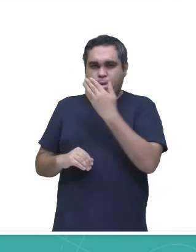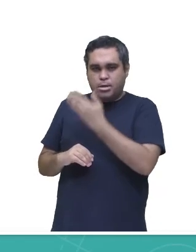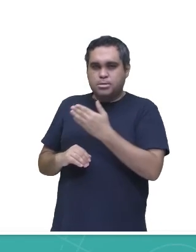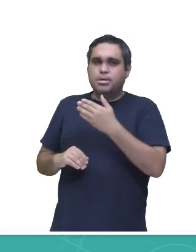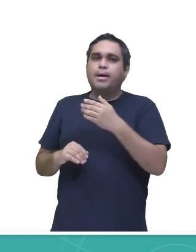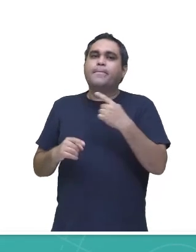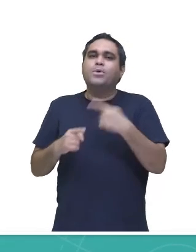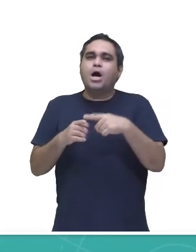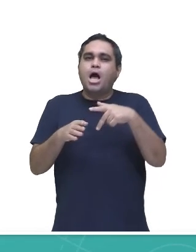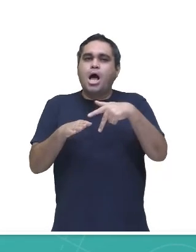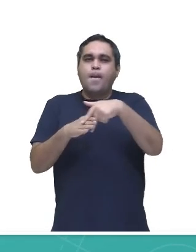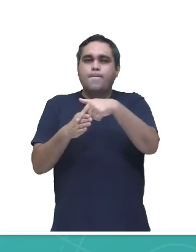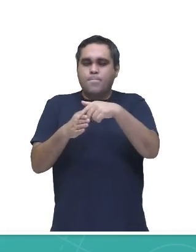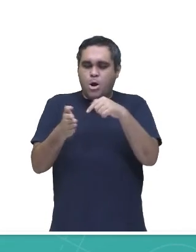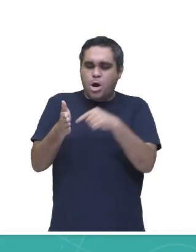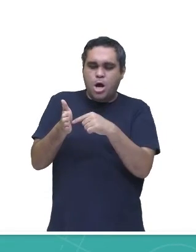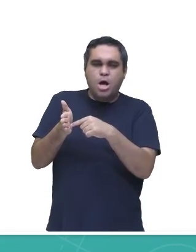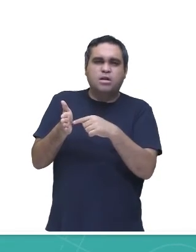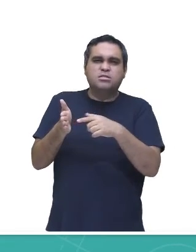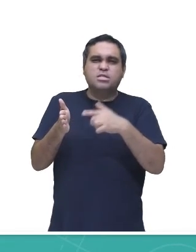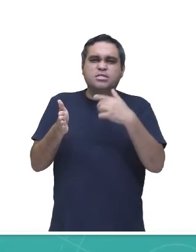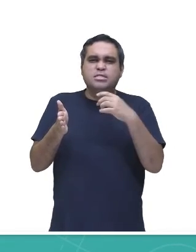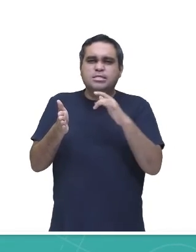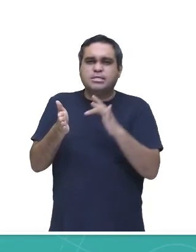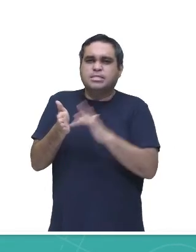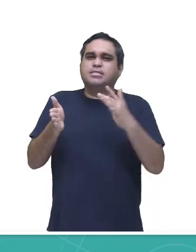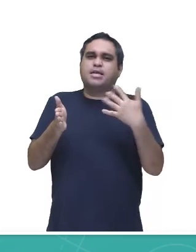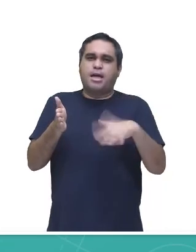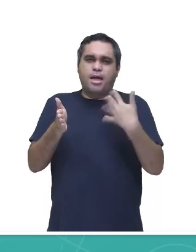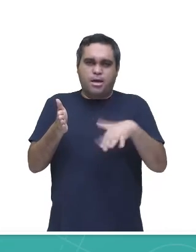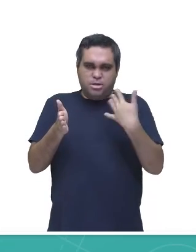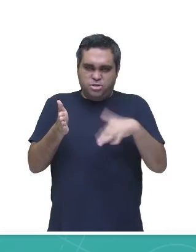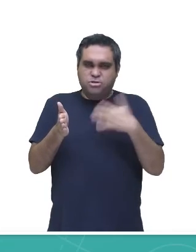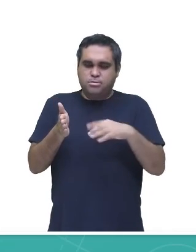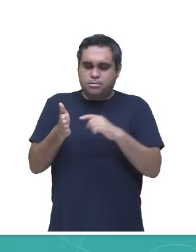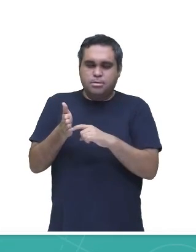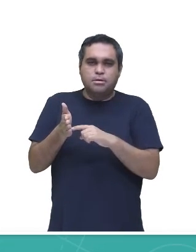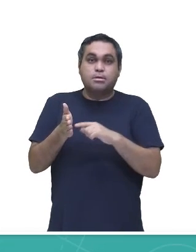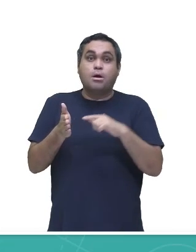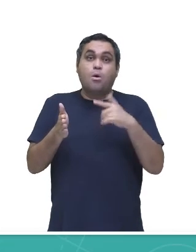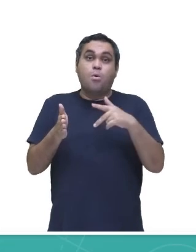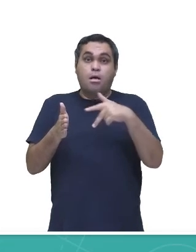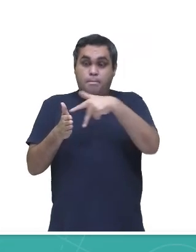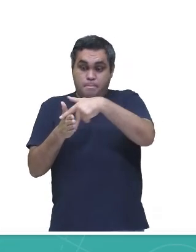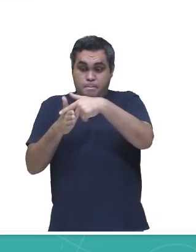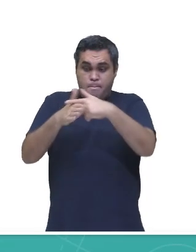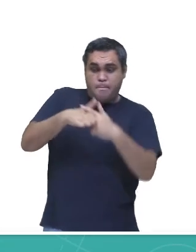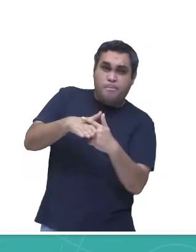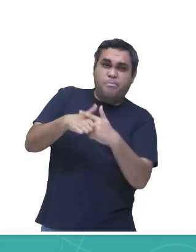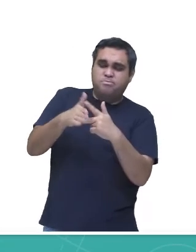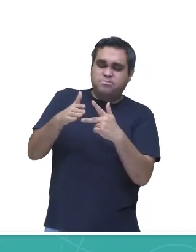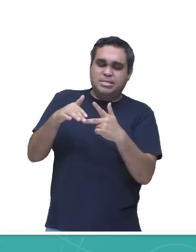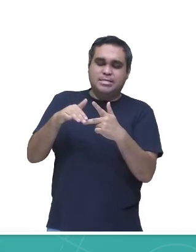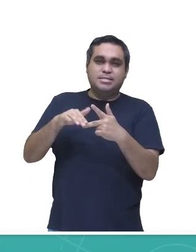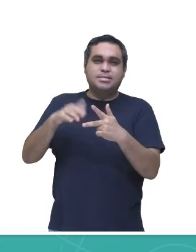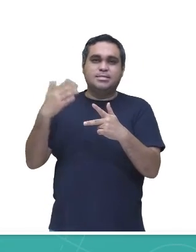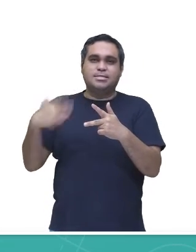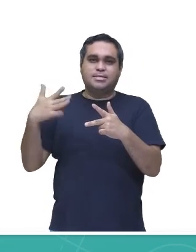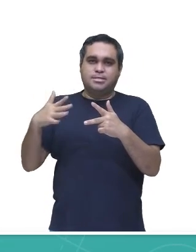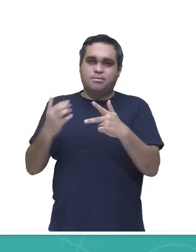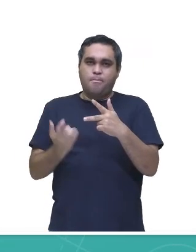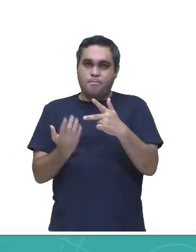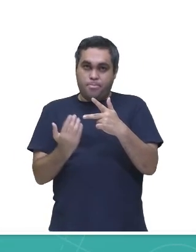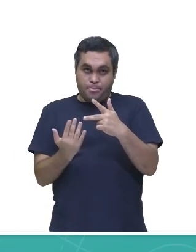muito quente e queimou o pé da irmã. Acho que não tinha nome aí a irmã do Júnior, né? Não sei o que aconteceu, mas ela não